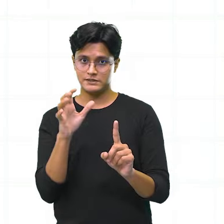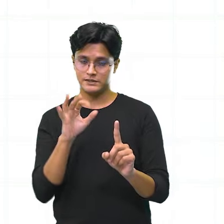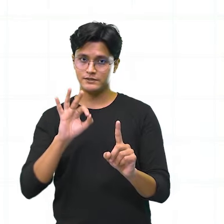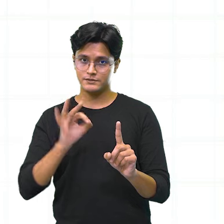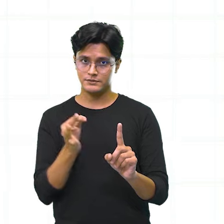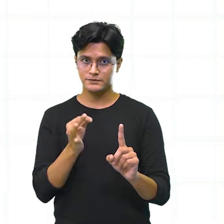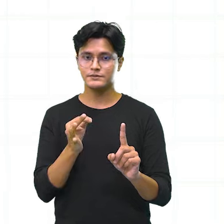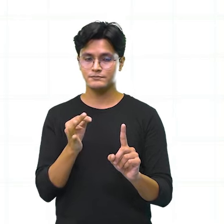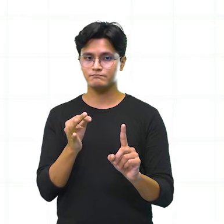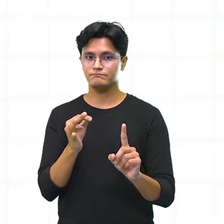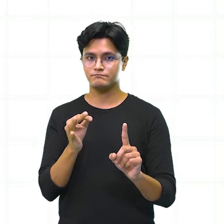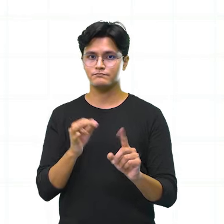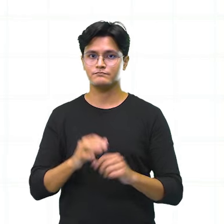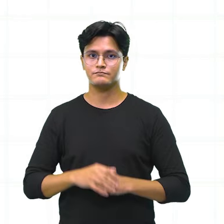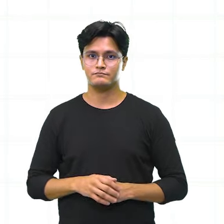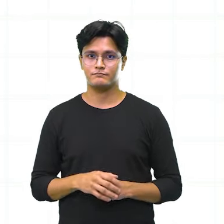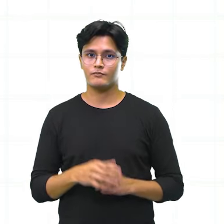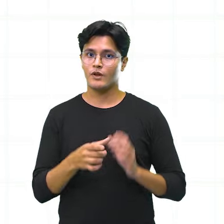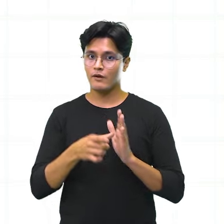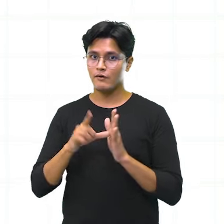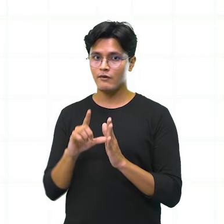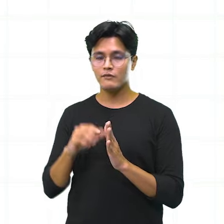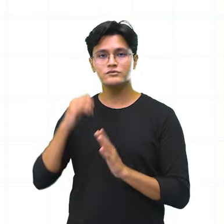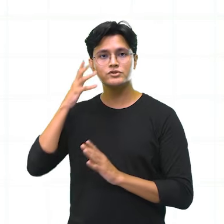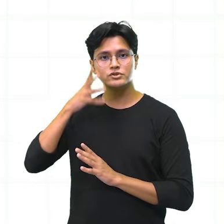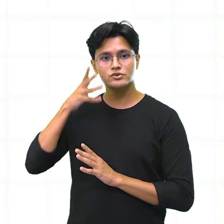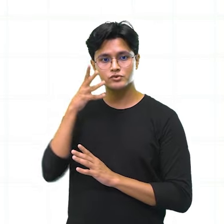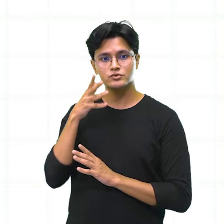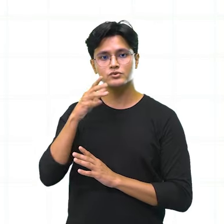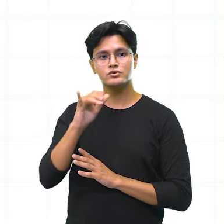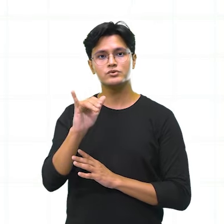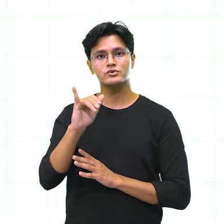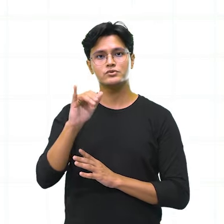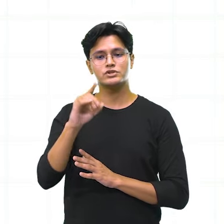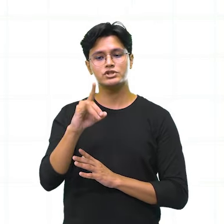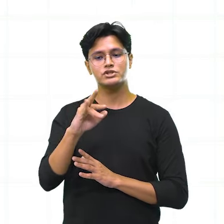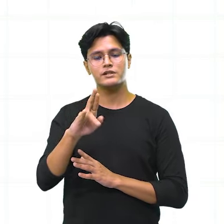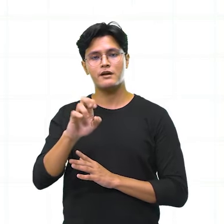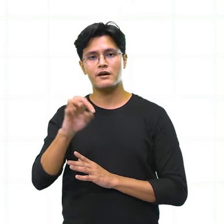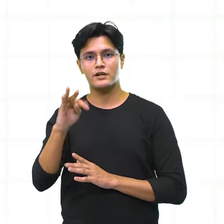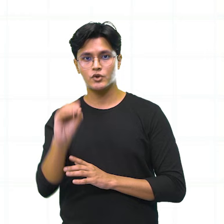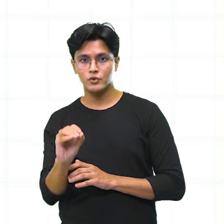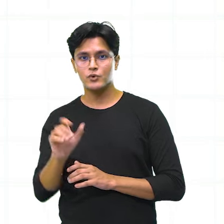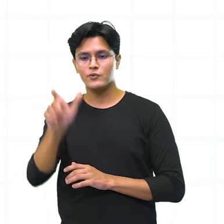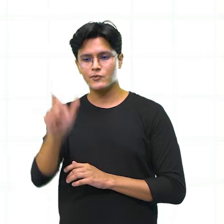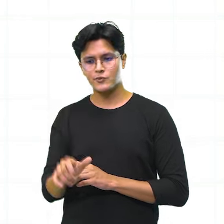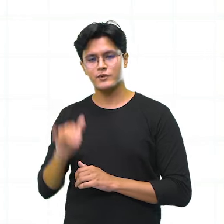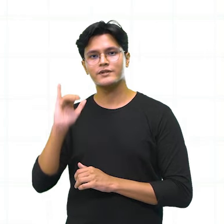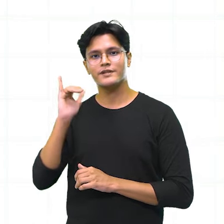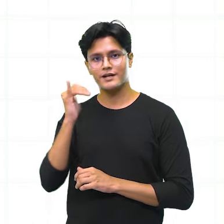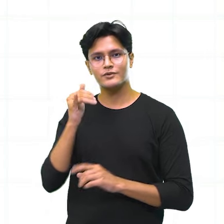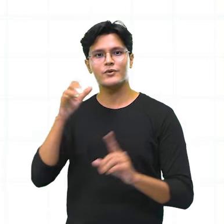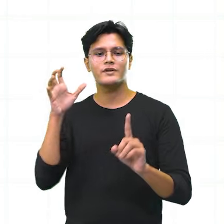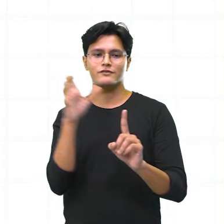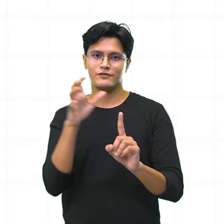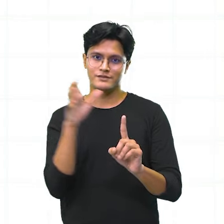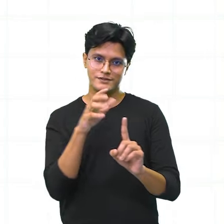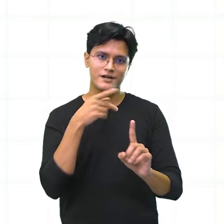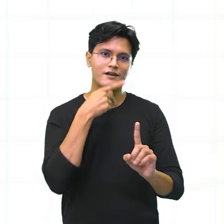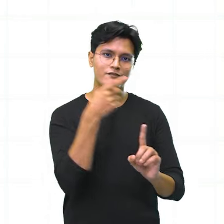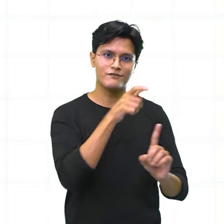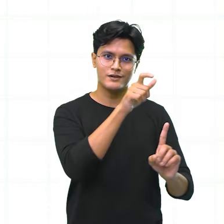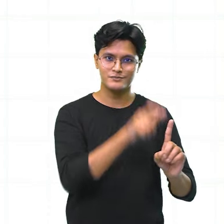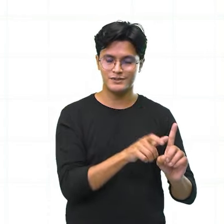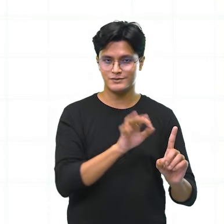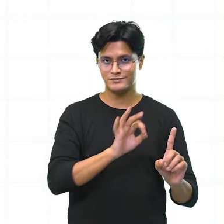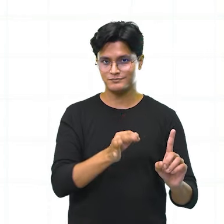discurso indireto, o narrador da história ele vai interferir, sim. Aonde? Na fala do